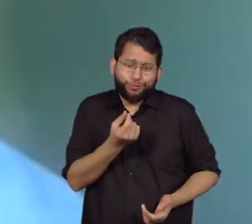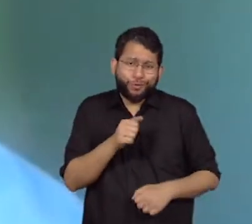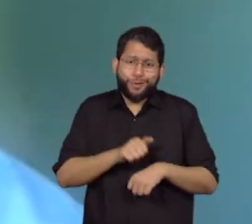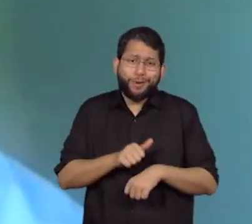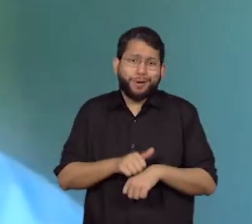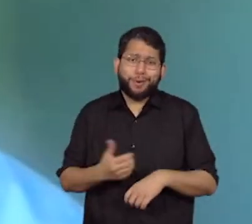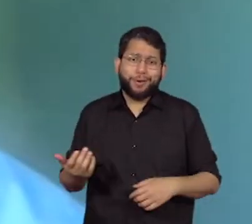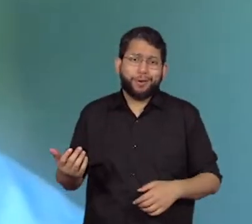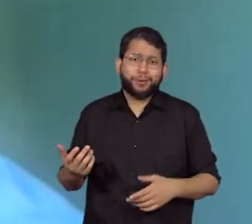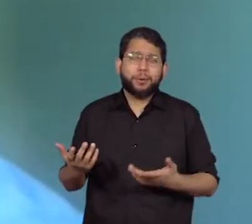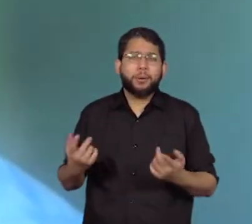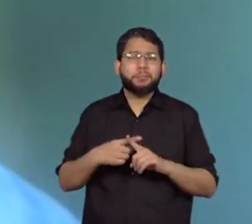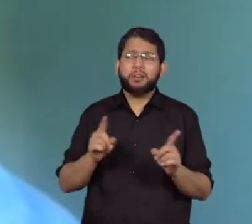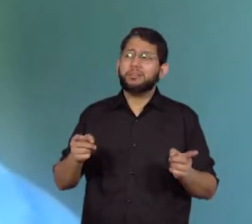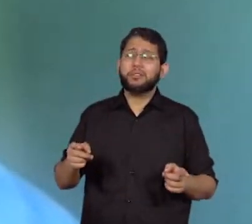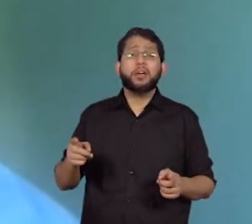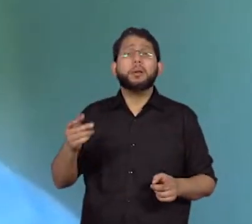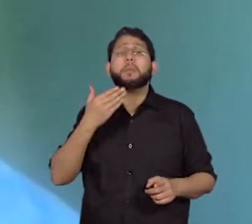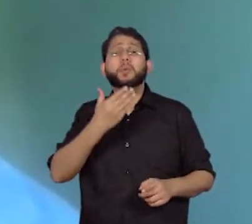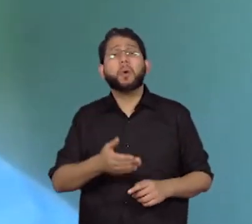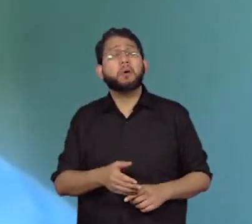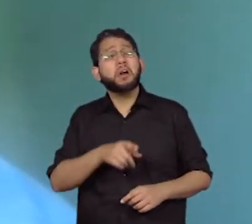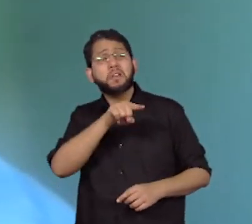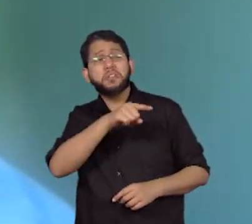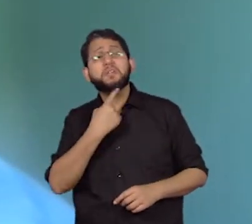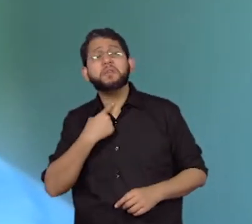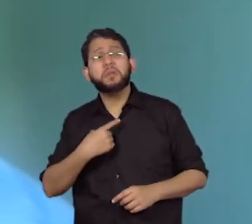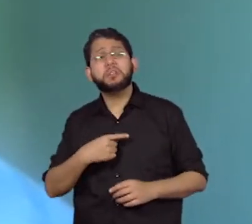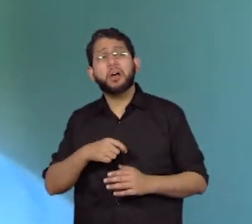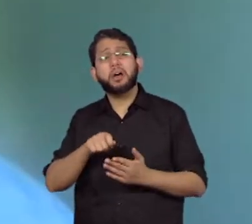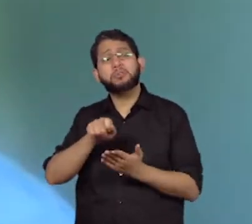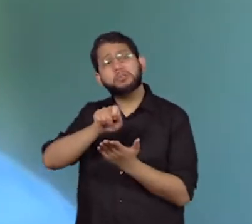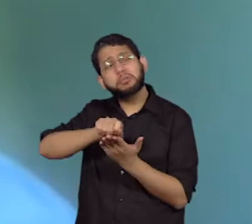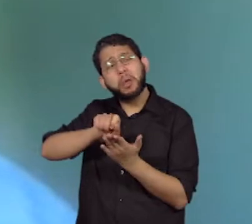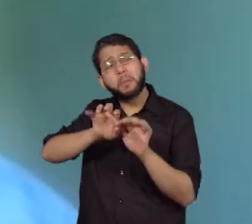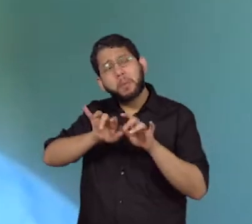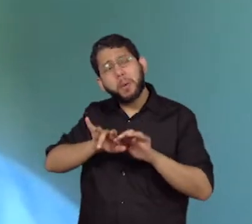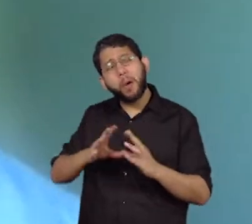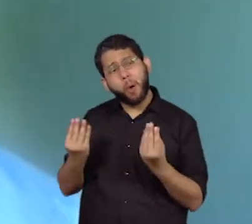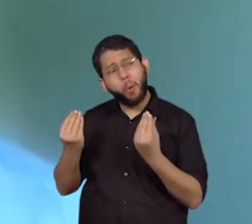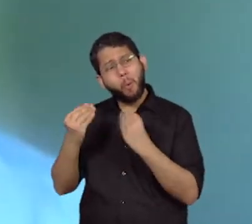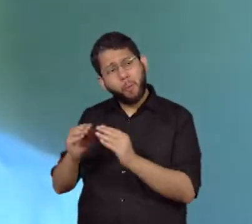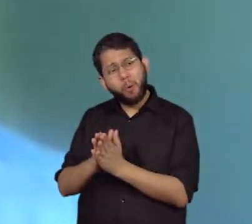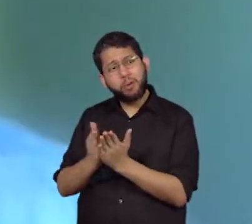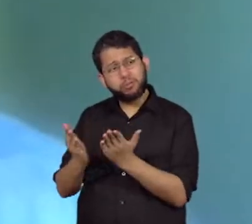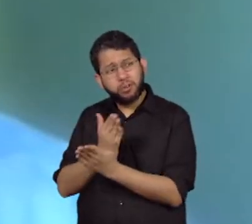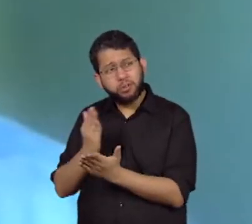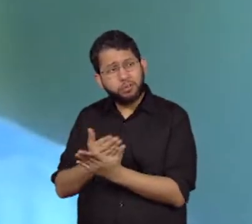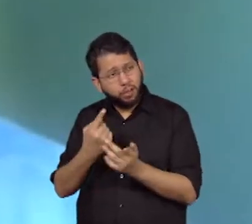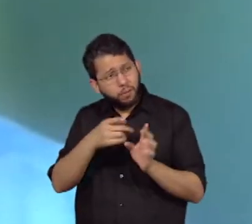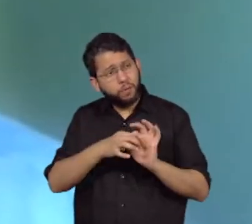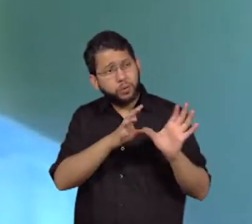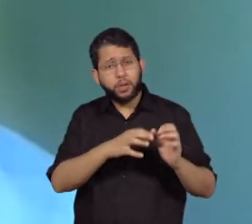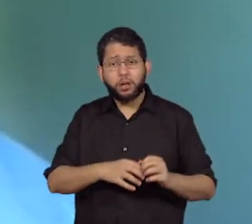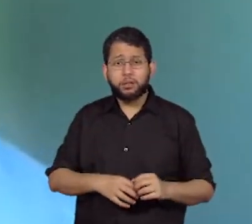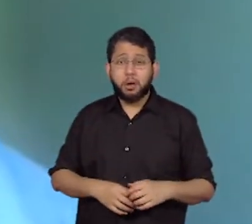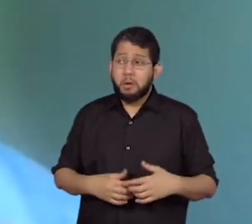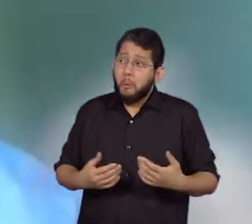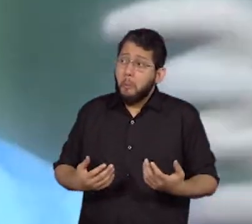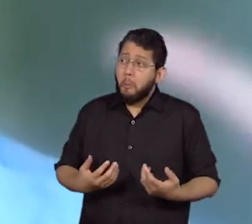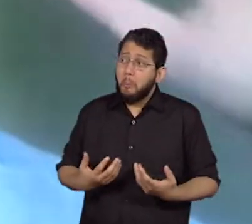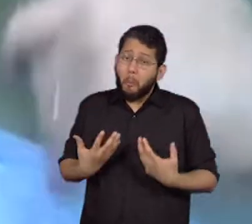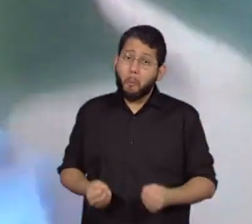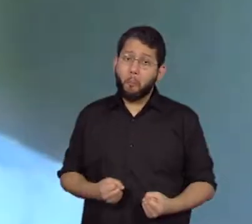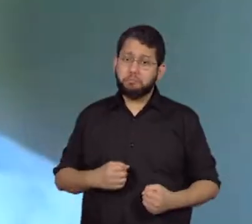Giron, homem branco de cabelos curtos, escuros e penteados para o lado. Para a Época, fica à vontade. E aí lá fui eu, né? Na cara e na coragem, falei,